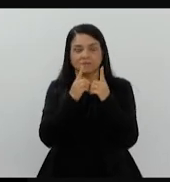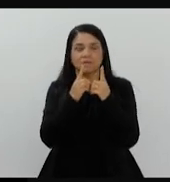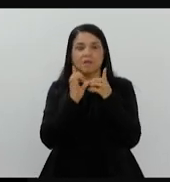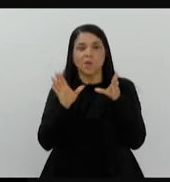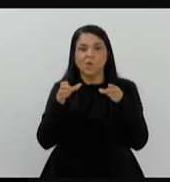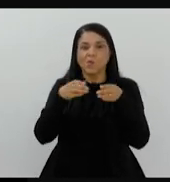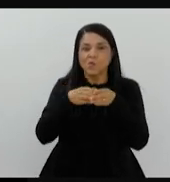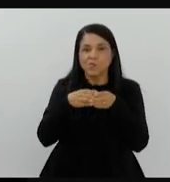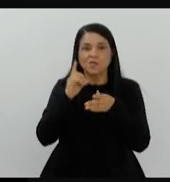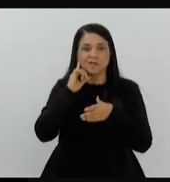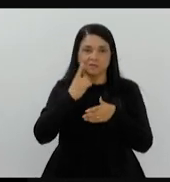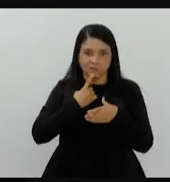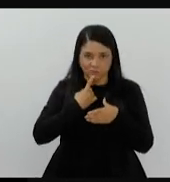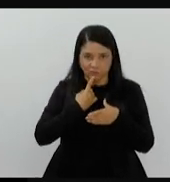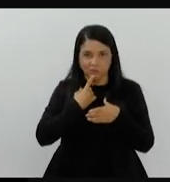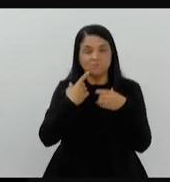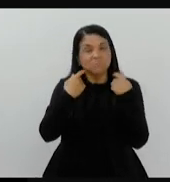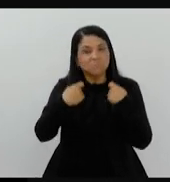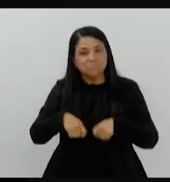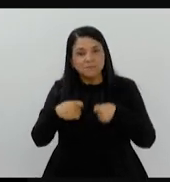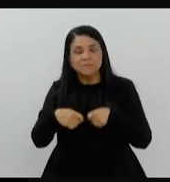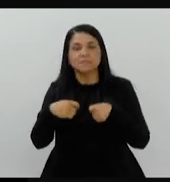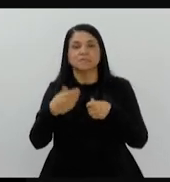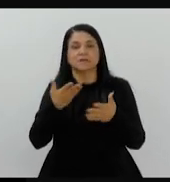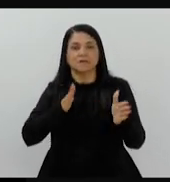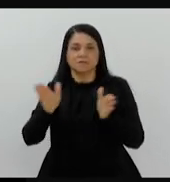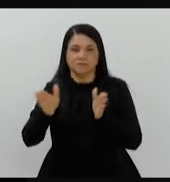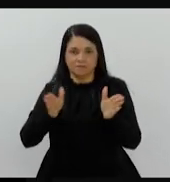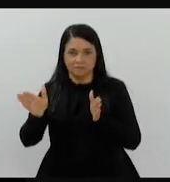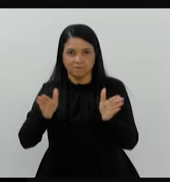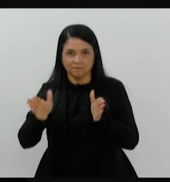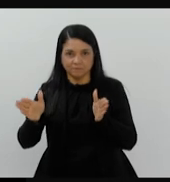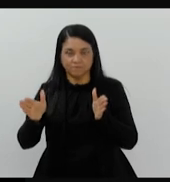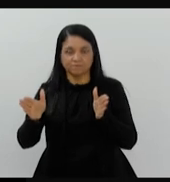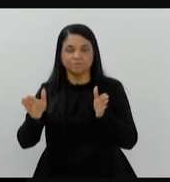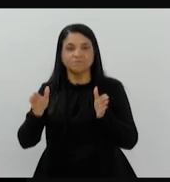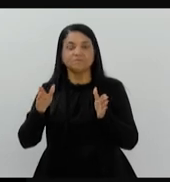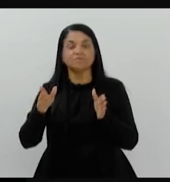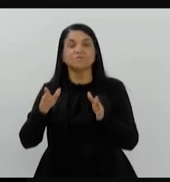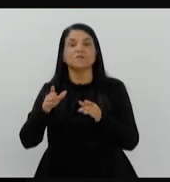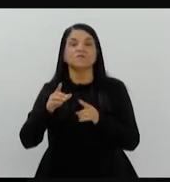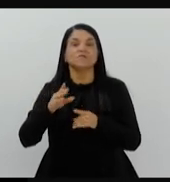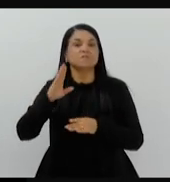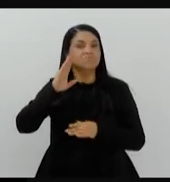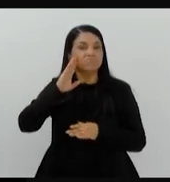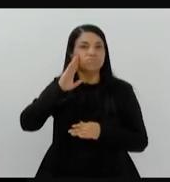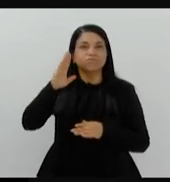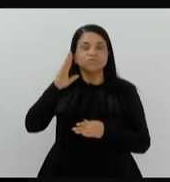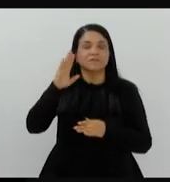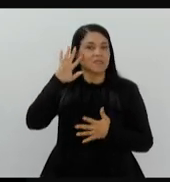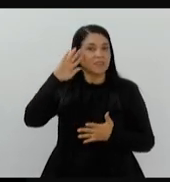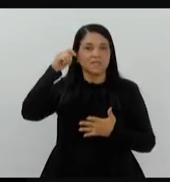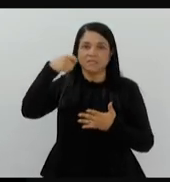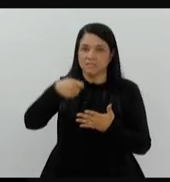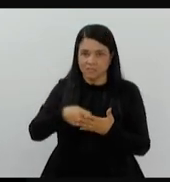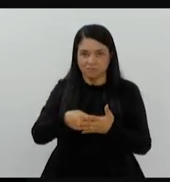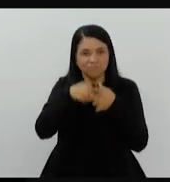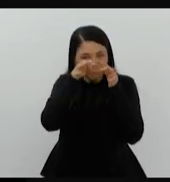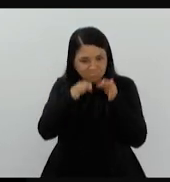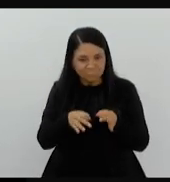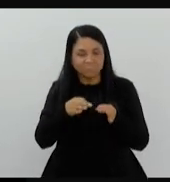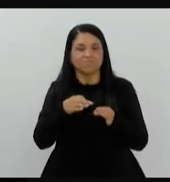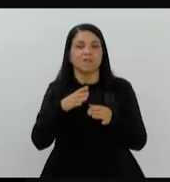essas pessoas que tanto necessitam de acessibilidade. E essa foi uma das decisões mais acertadas que